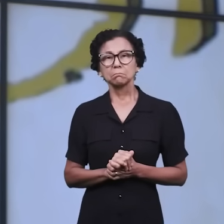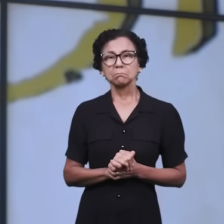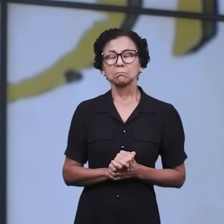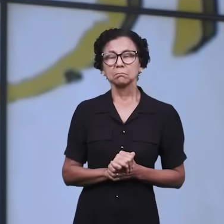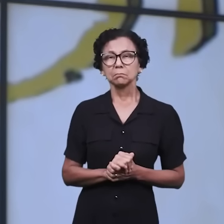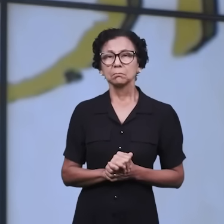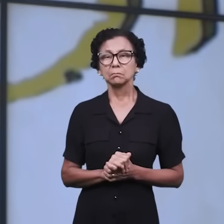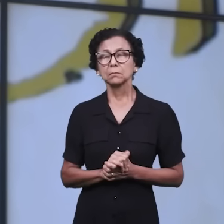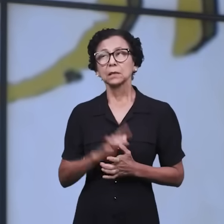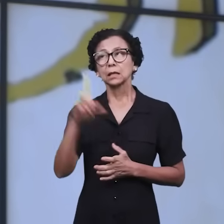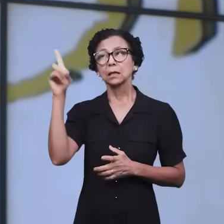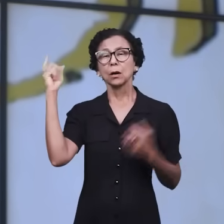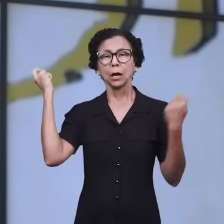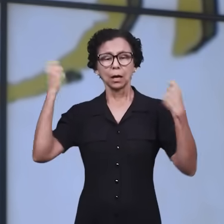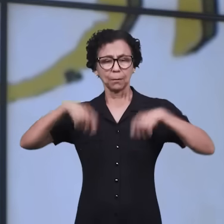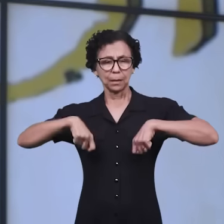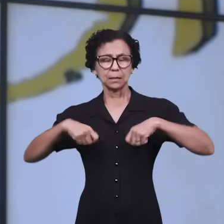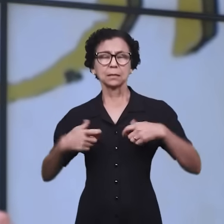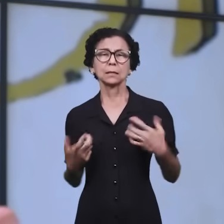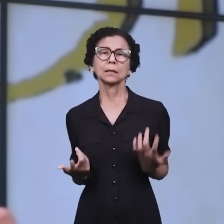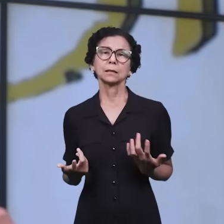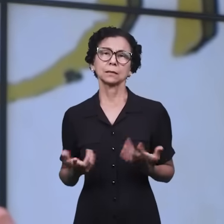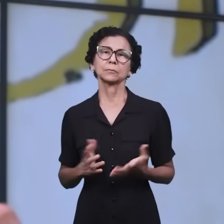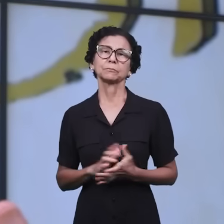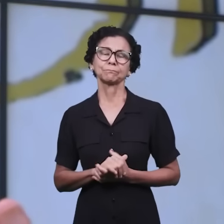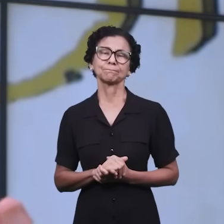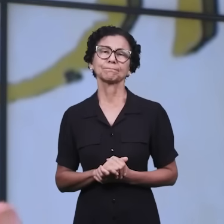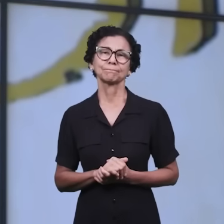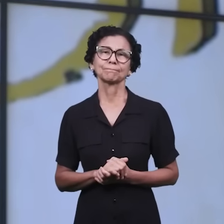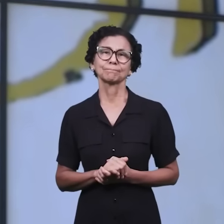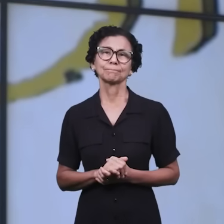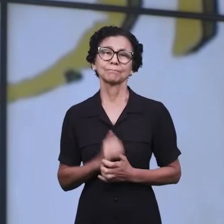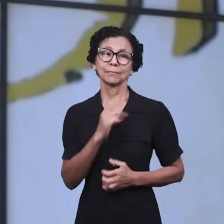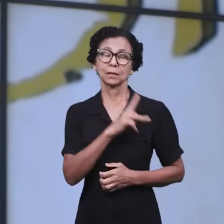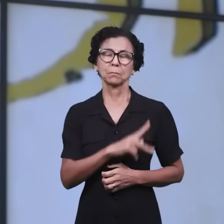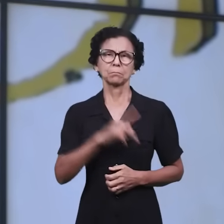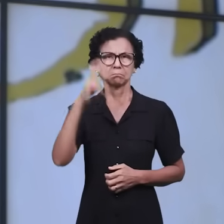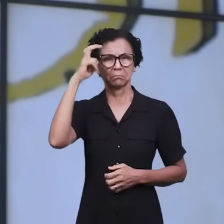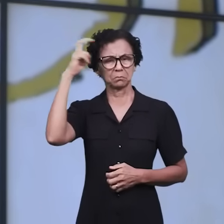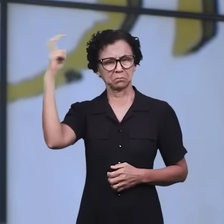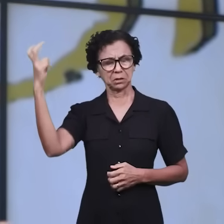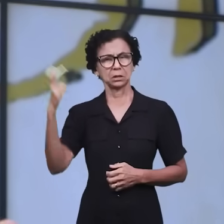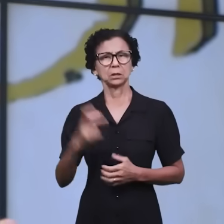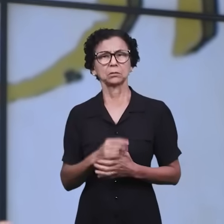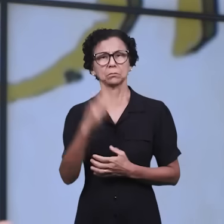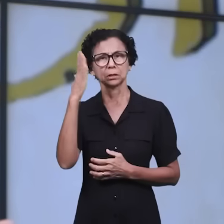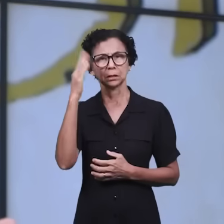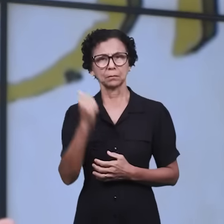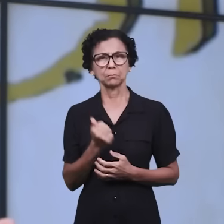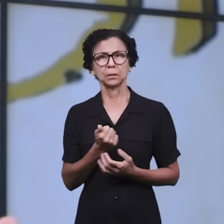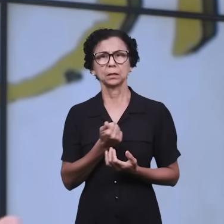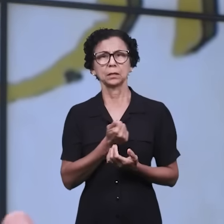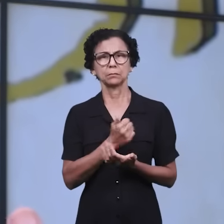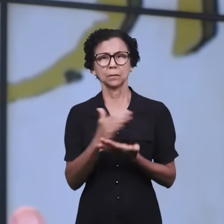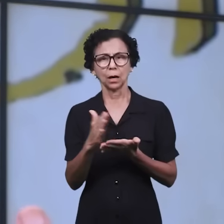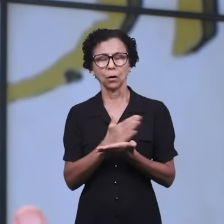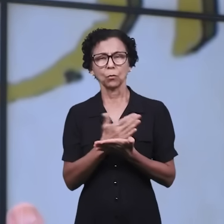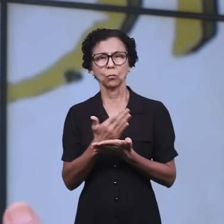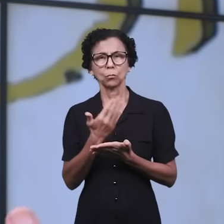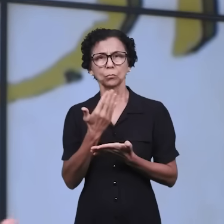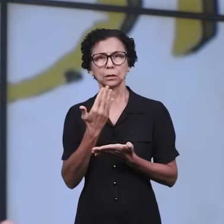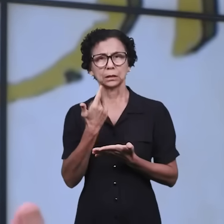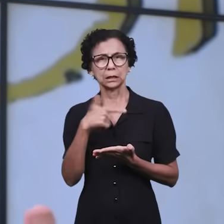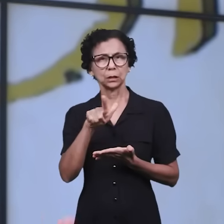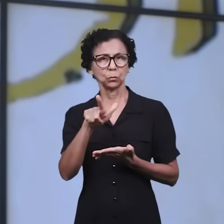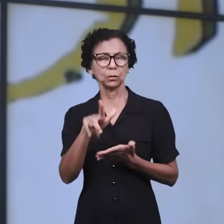nossa capacidade vem de Deus. Paulo, que tinha uma capacidade extraordinária, né? Falava algumas línguas, né? Tinha um conhecimento